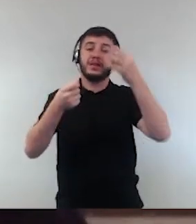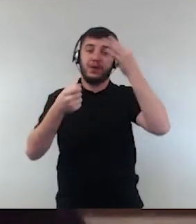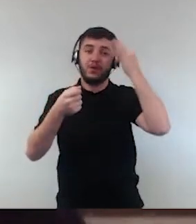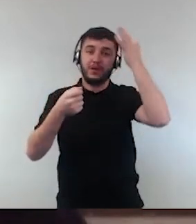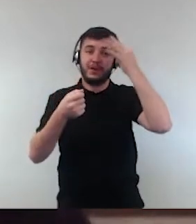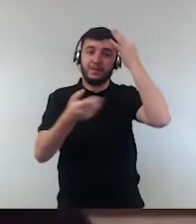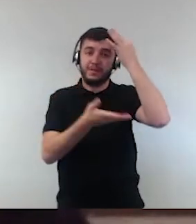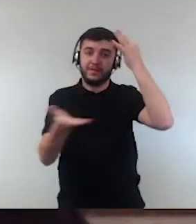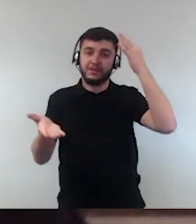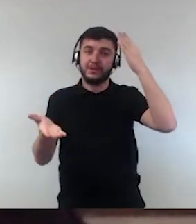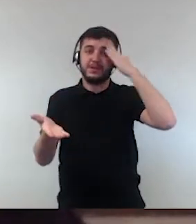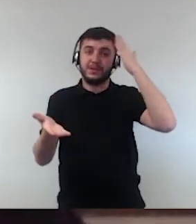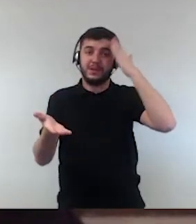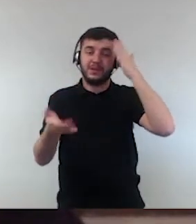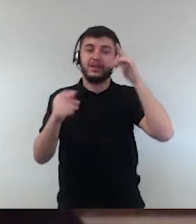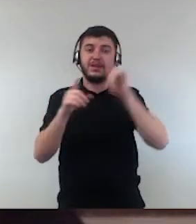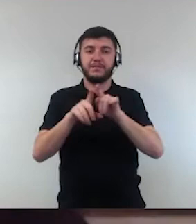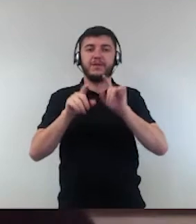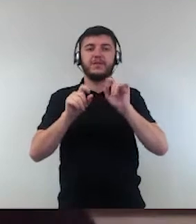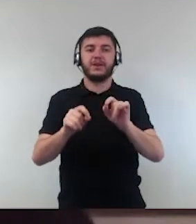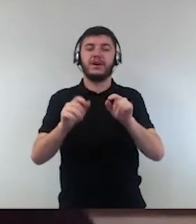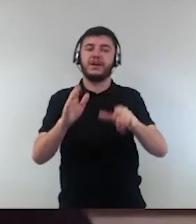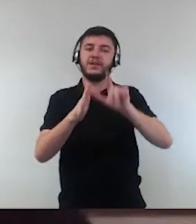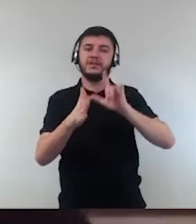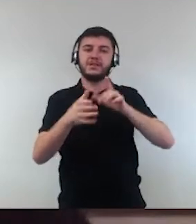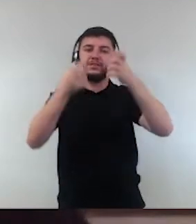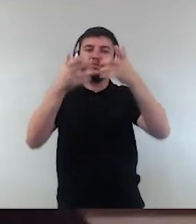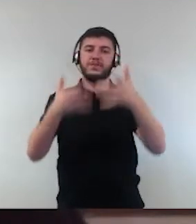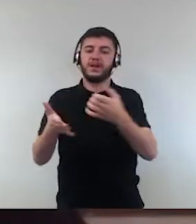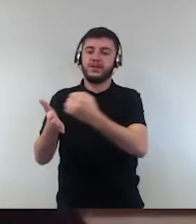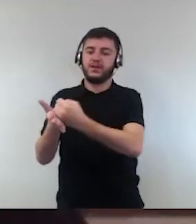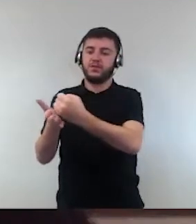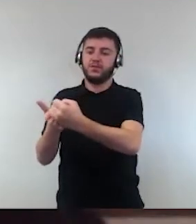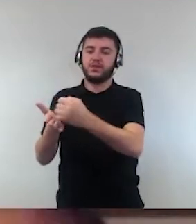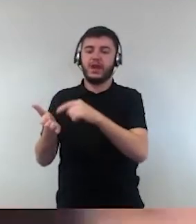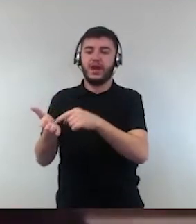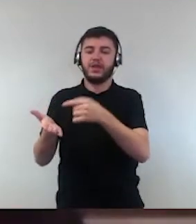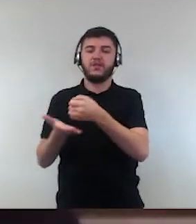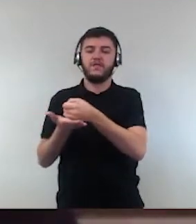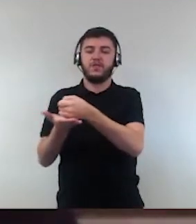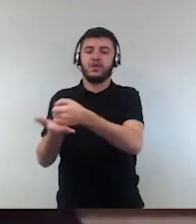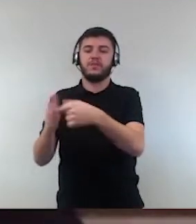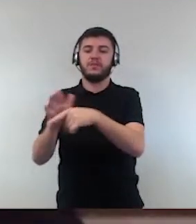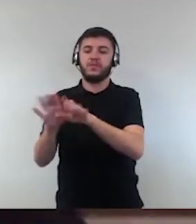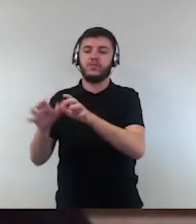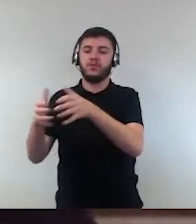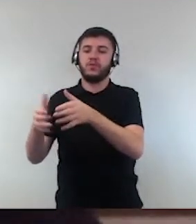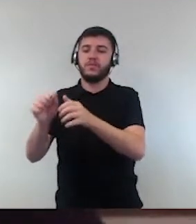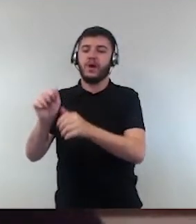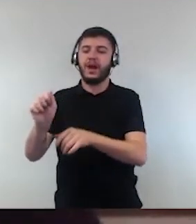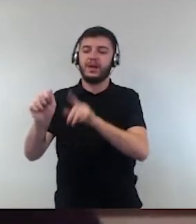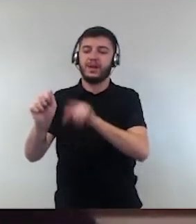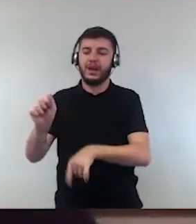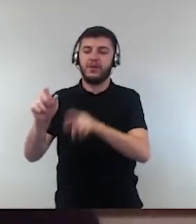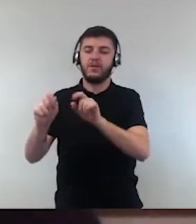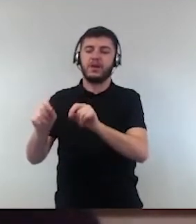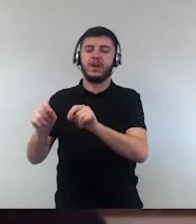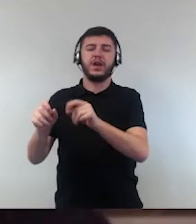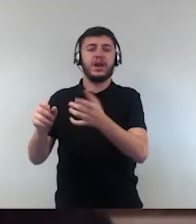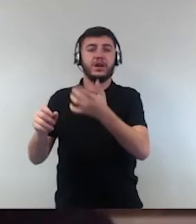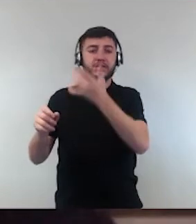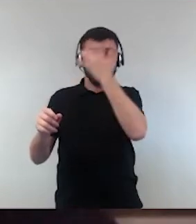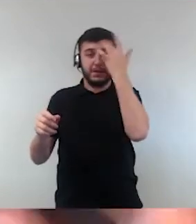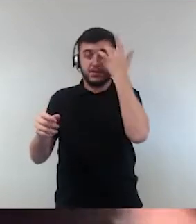teoria, antes de navegar por esse contrato de fornecimento do Grupo A, que são os grandes e médios consumidores, nós